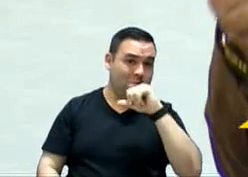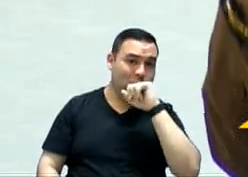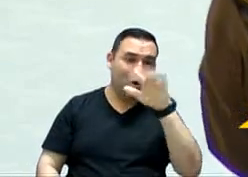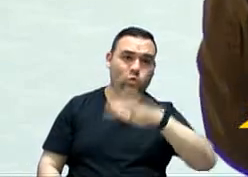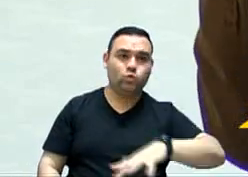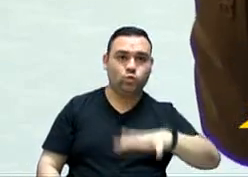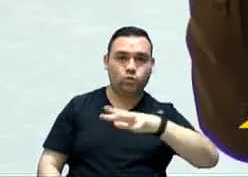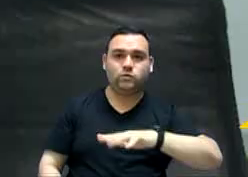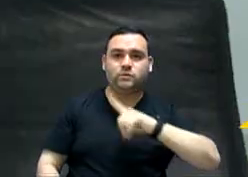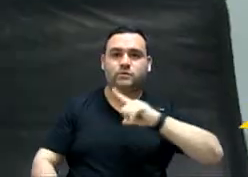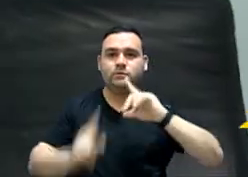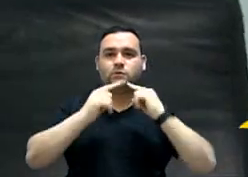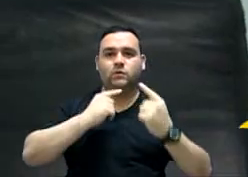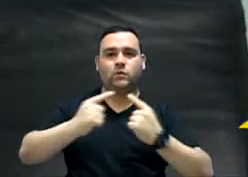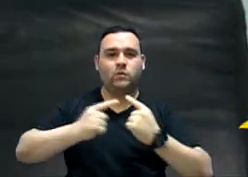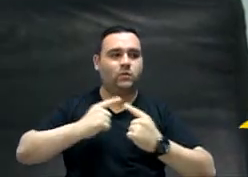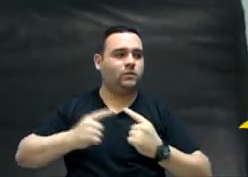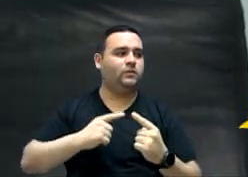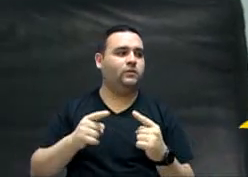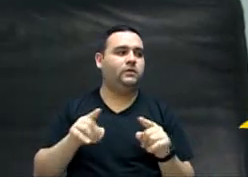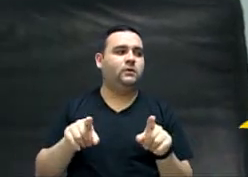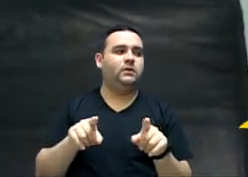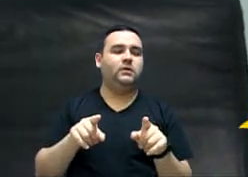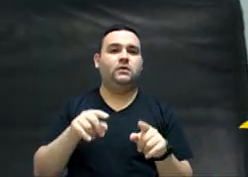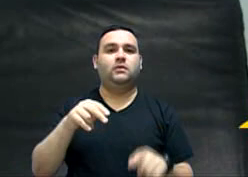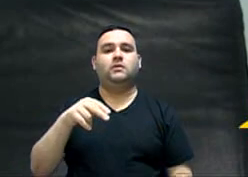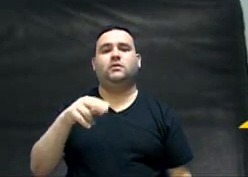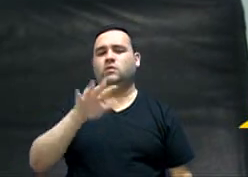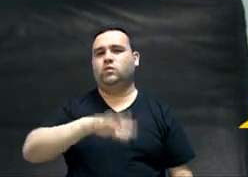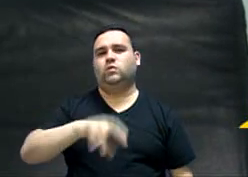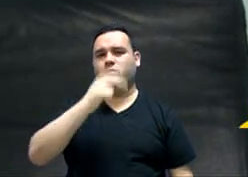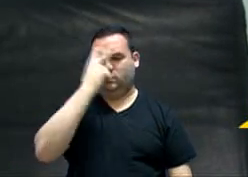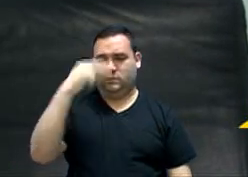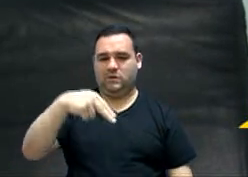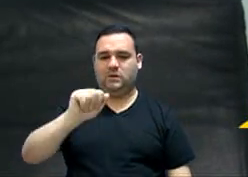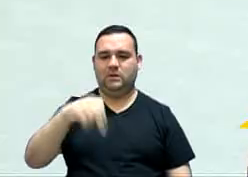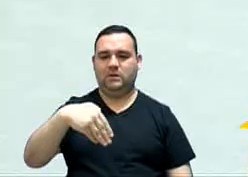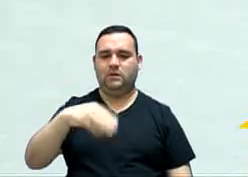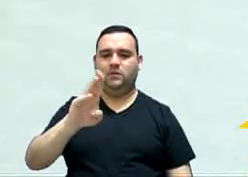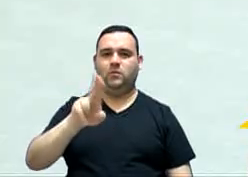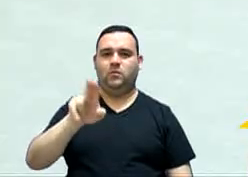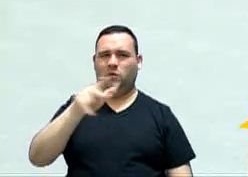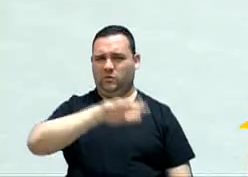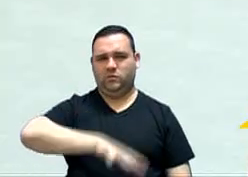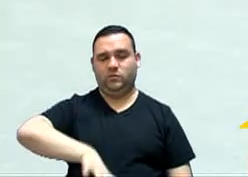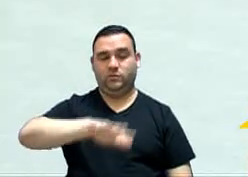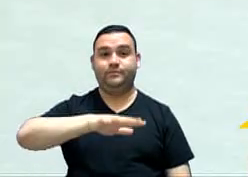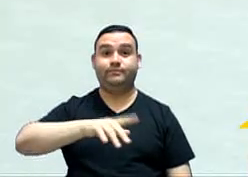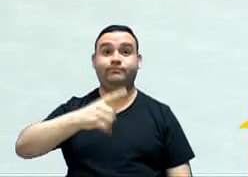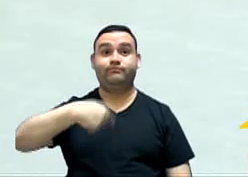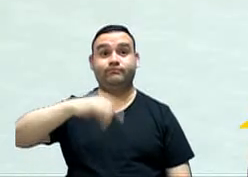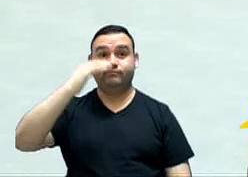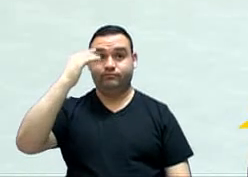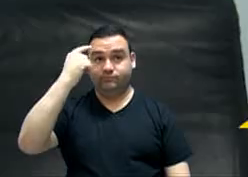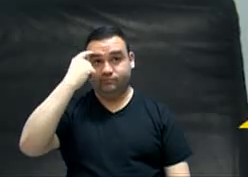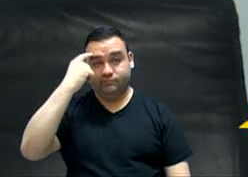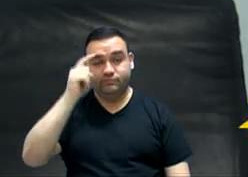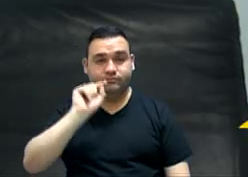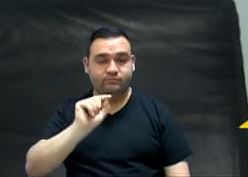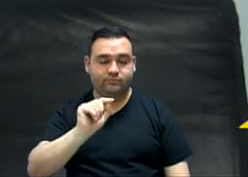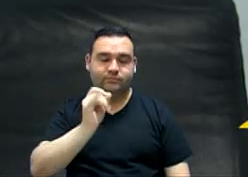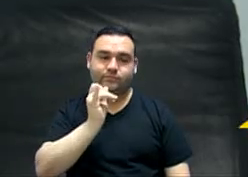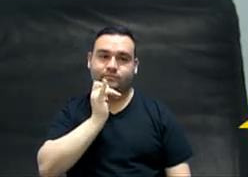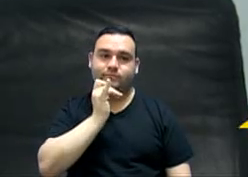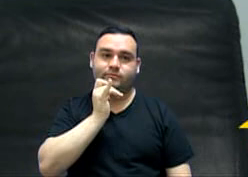mães e o Nambu, todo mundo lá daquela região. No nosso entender,